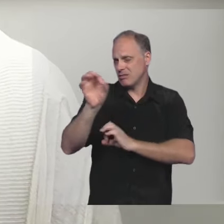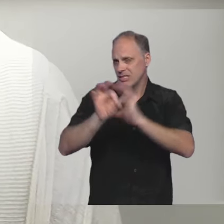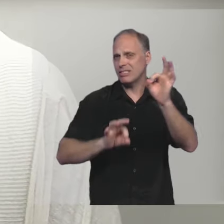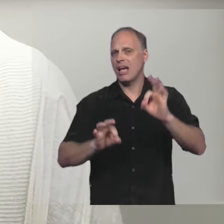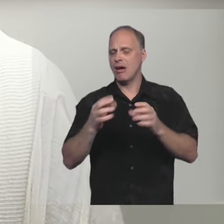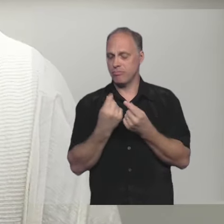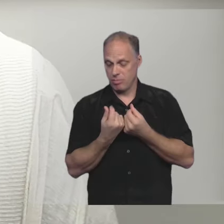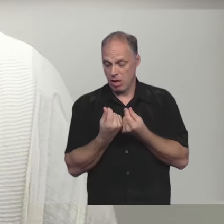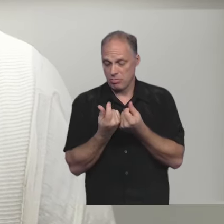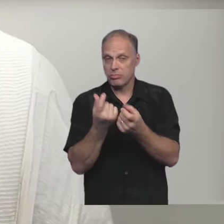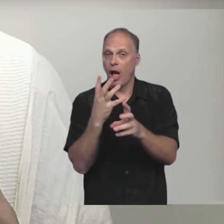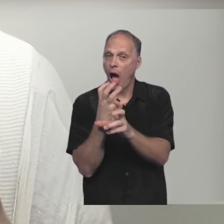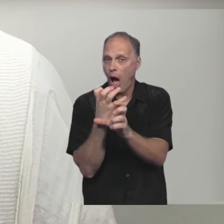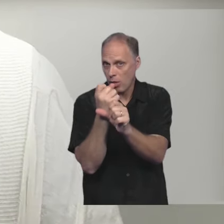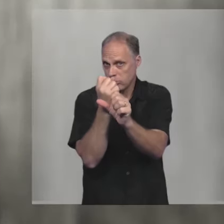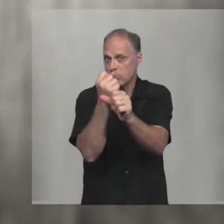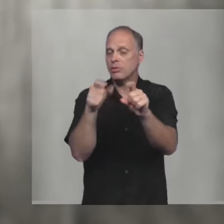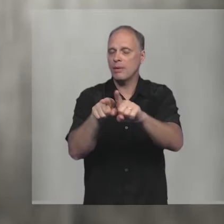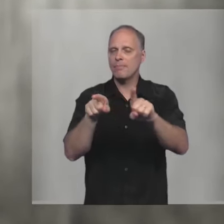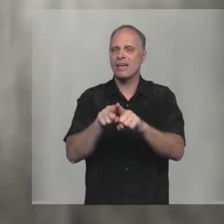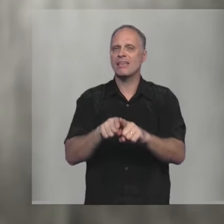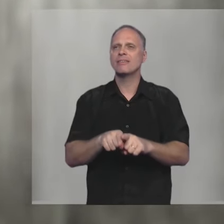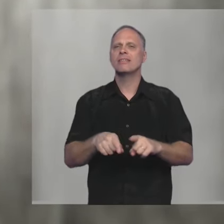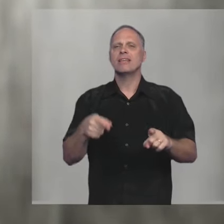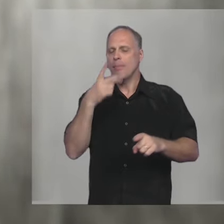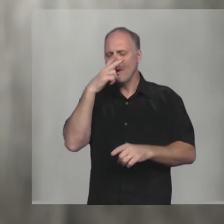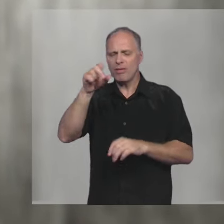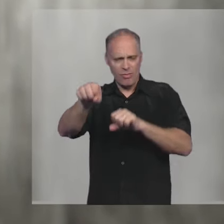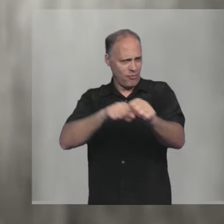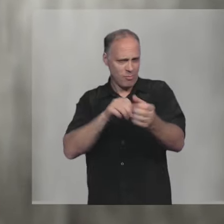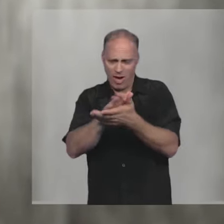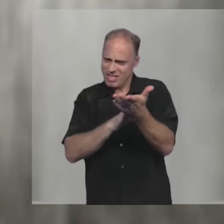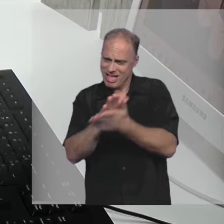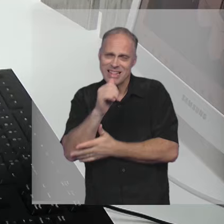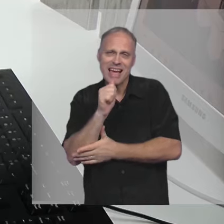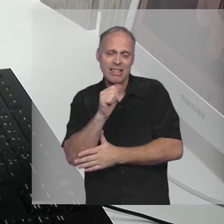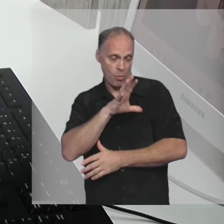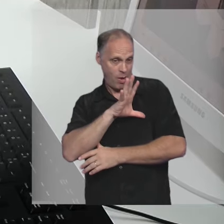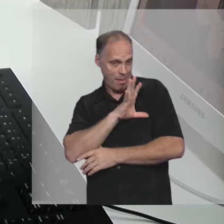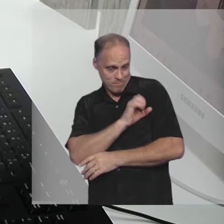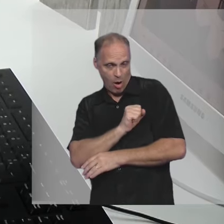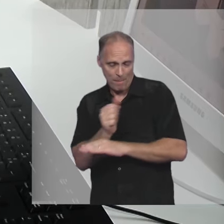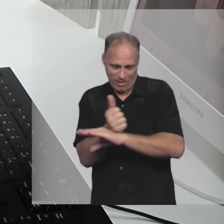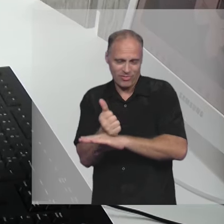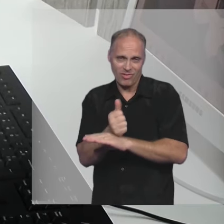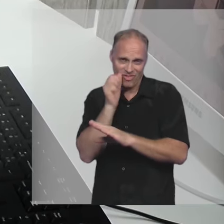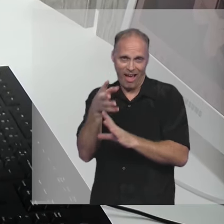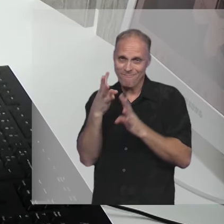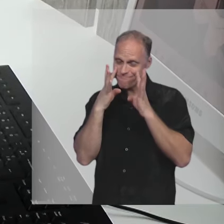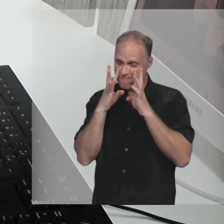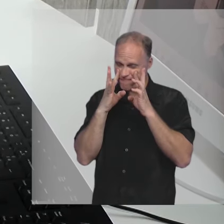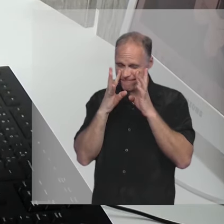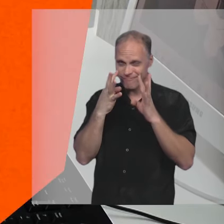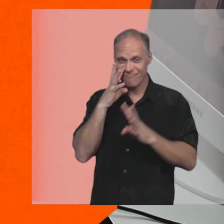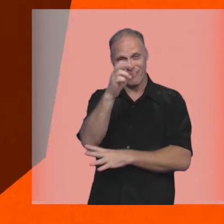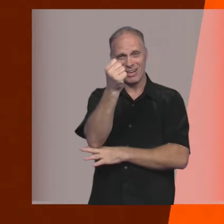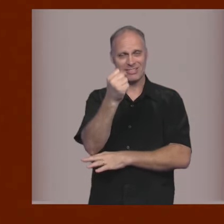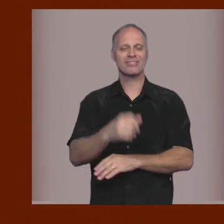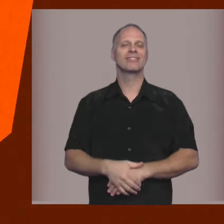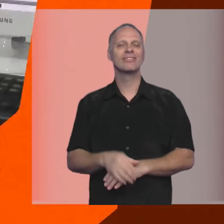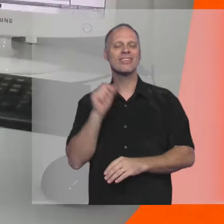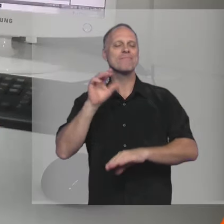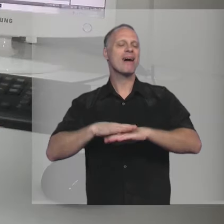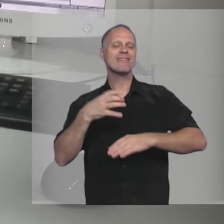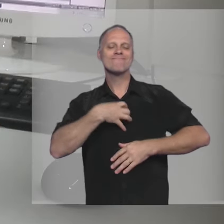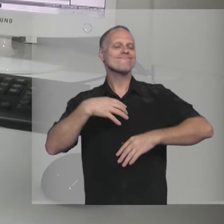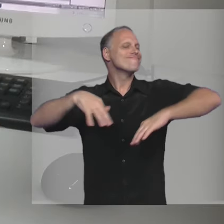Planilha orçamentária, tem que gostar de calcular. E mesmo para quem ainda nem se formou, o amor pela profissão já é bem visível. O que